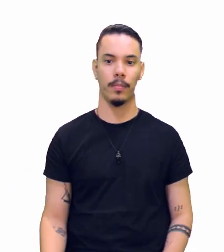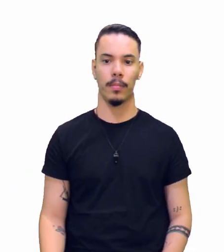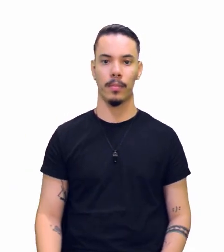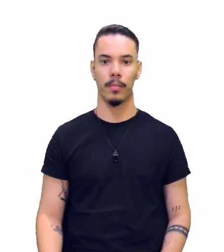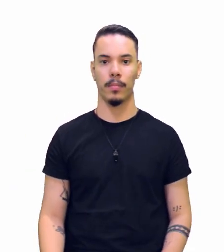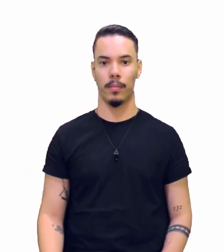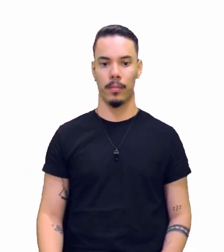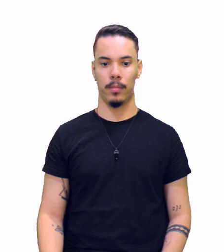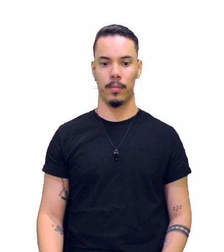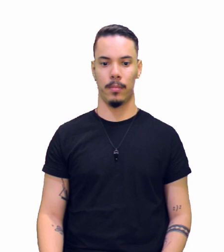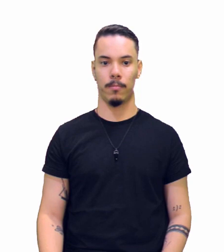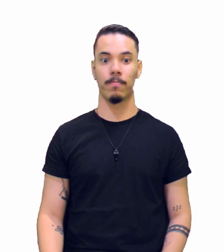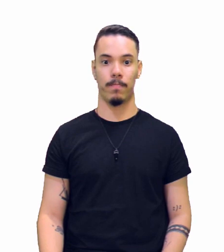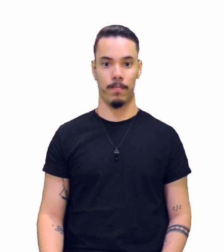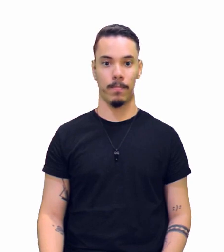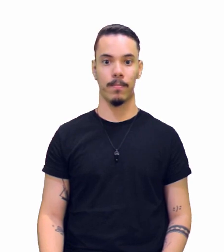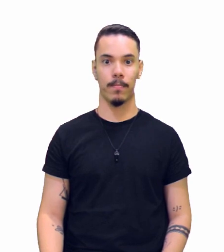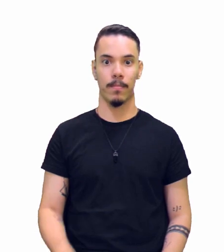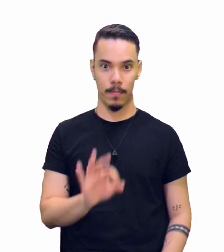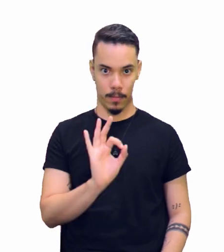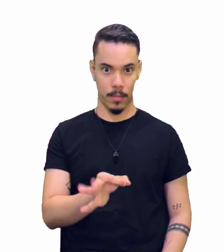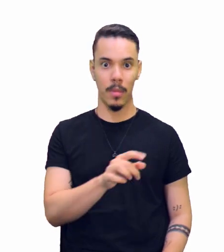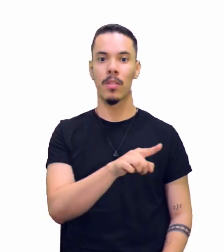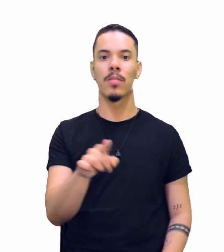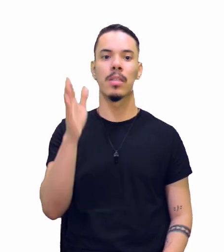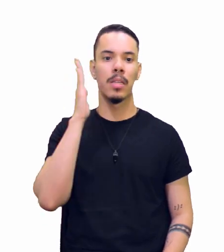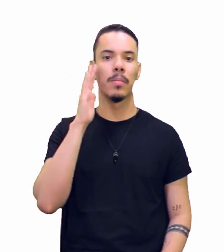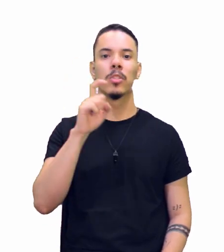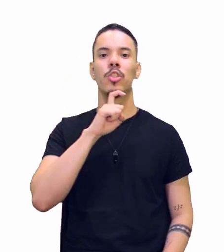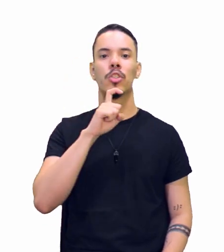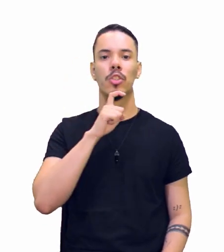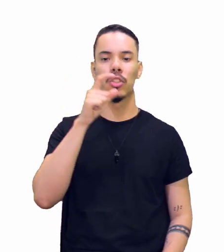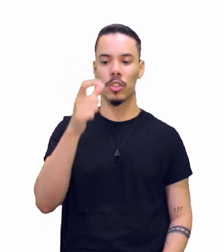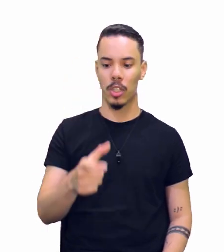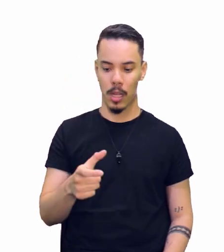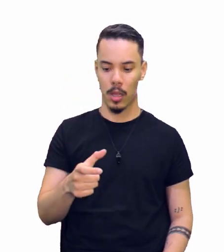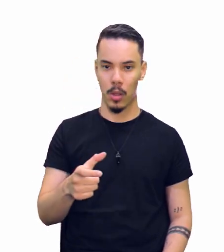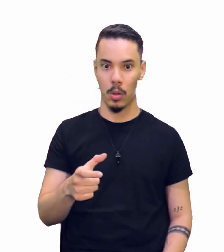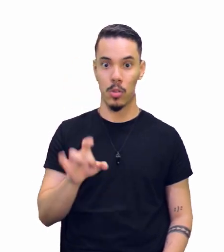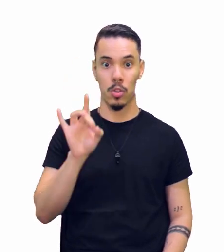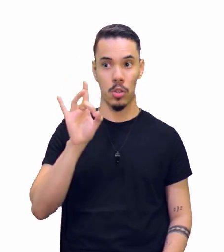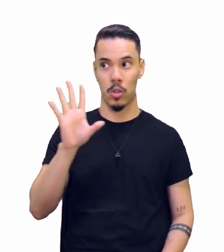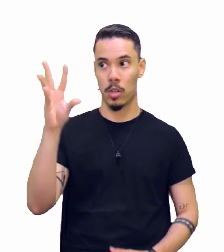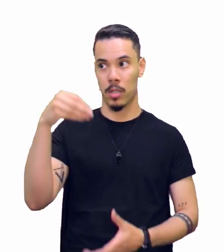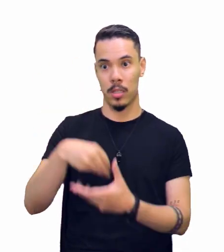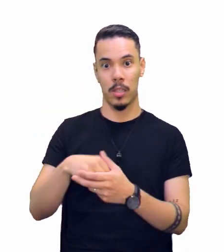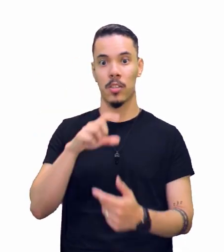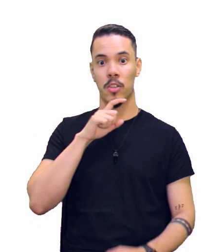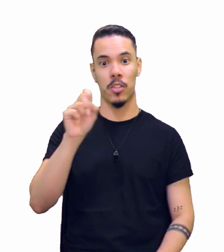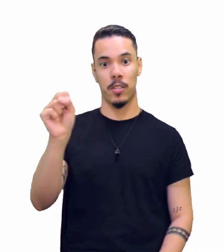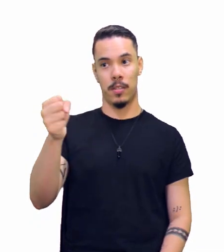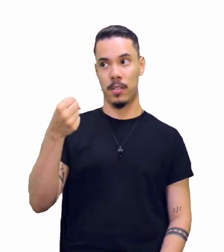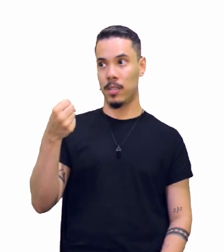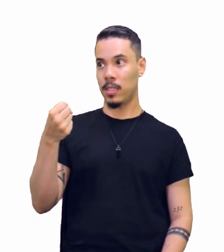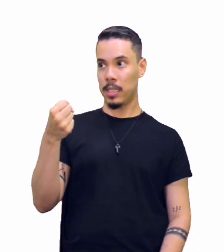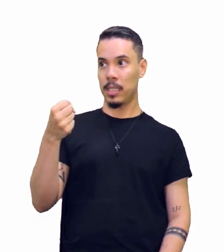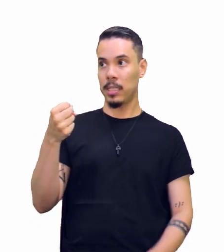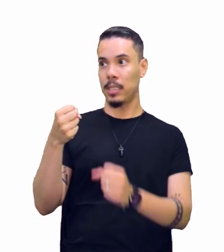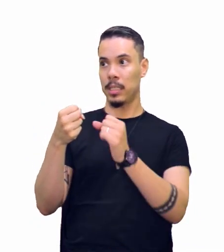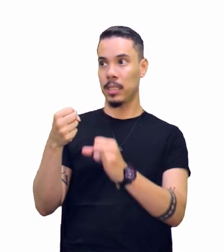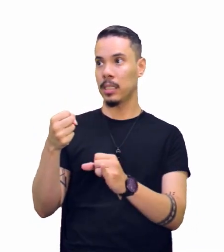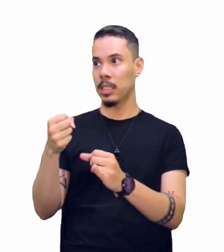ele vai derreter. Todo mundo sabe que gelo só fica com gelo no congelador. Fora do congelador, ele